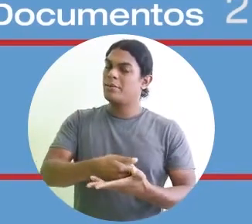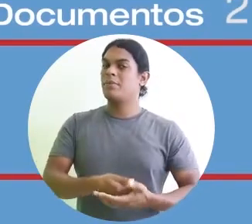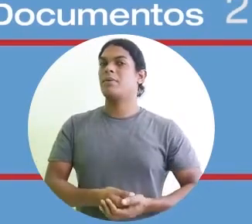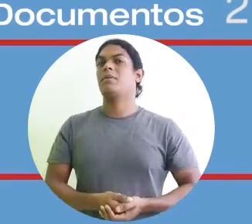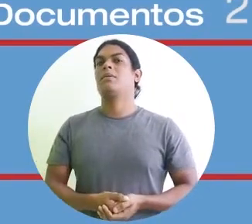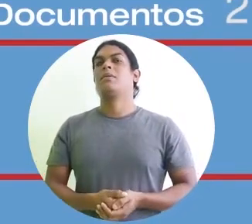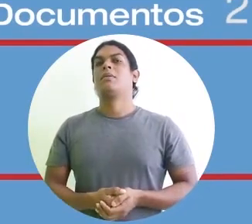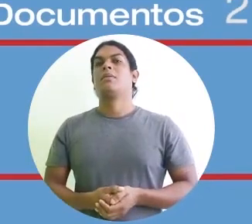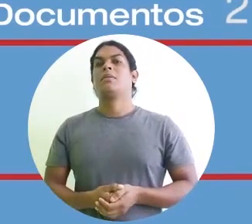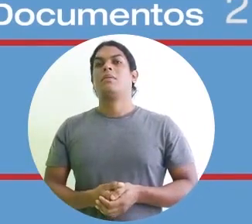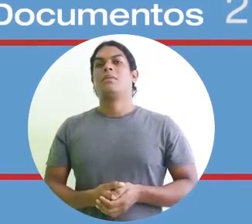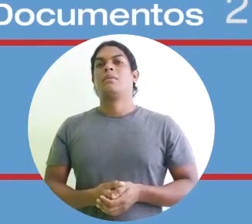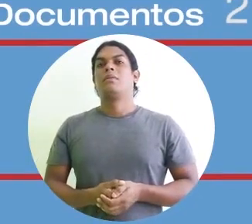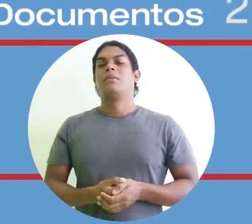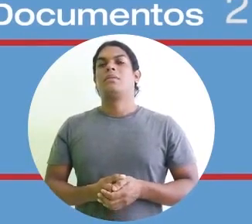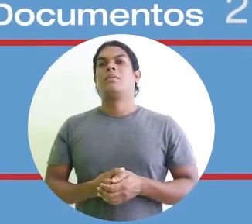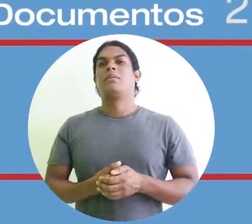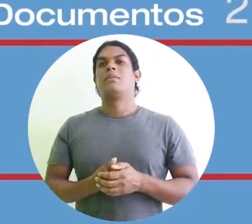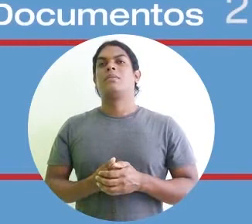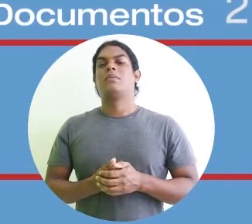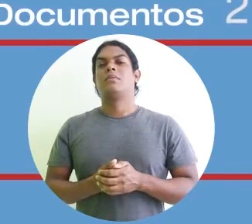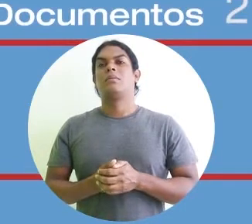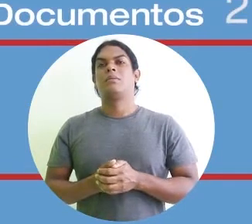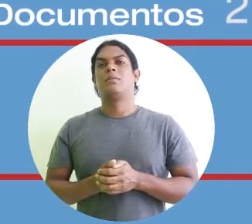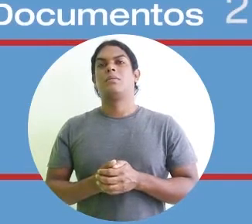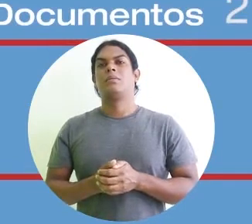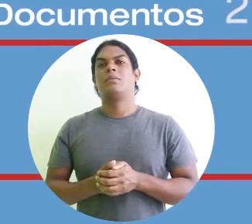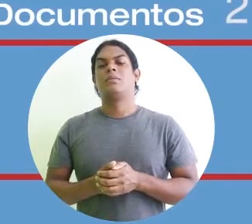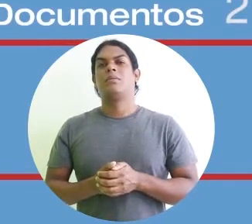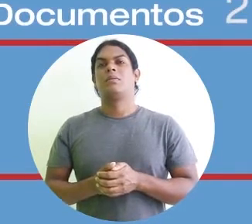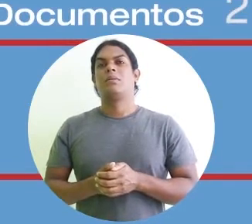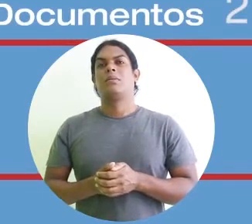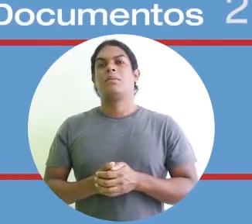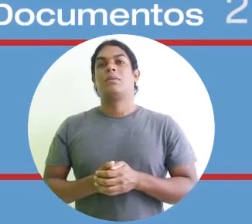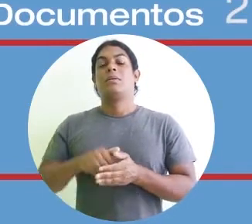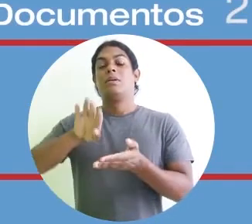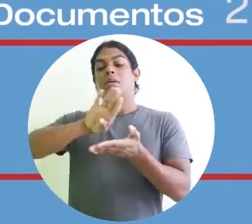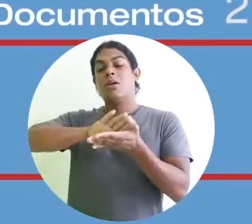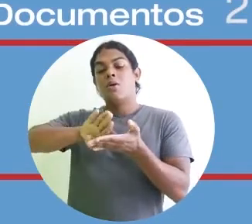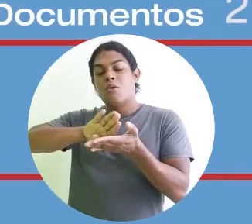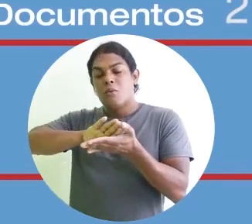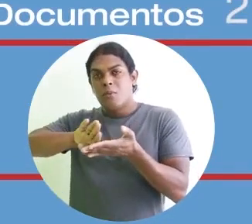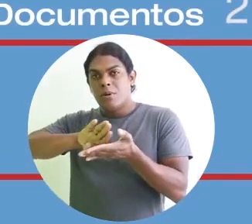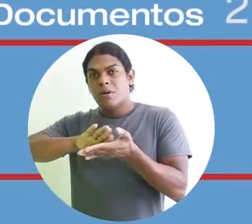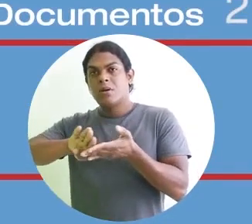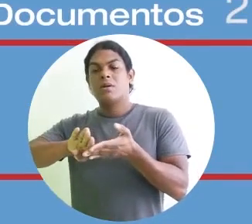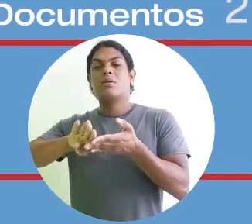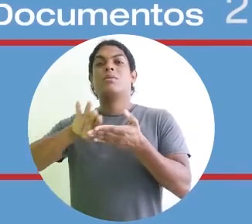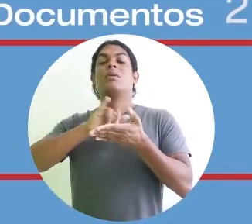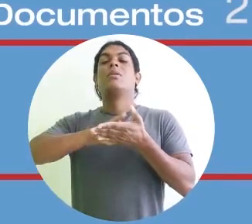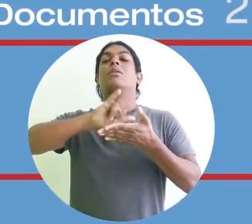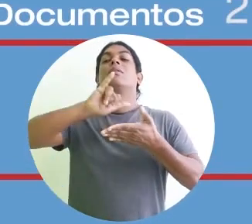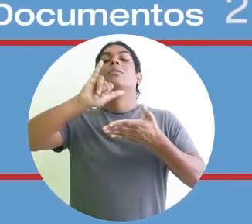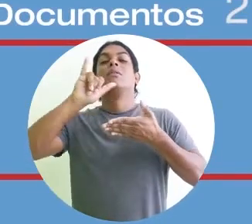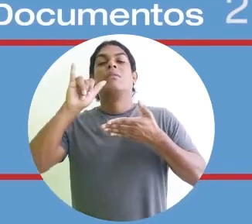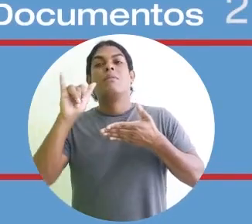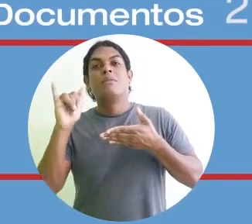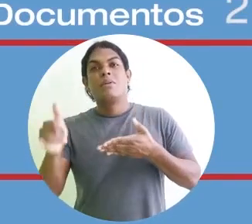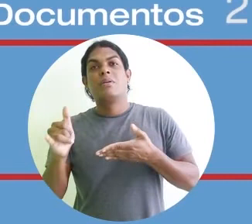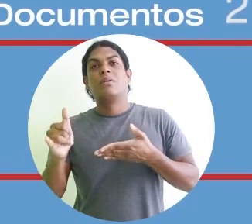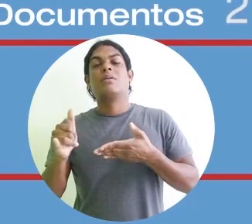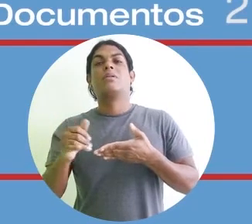valor, dessa negociação, dessa compra desse produto. E aí o banco do importador envia